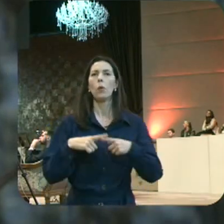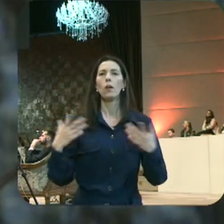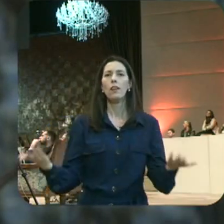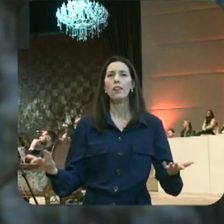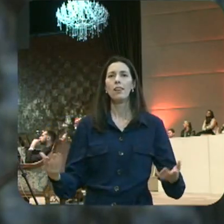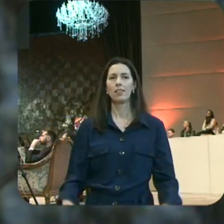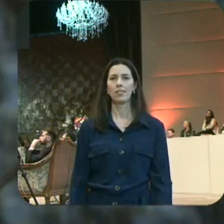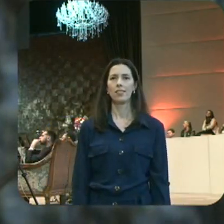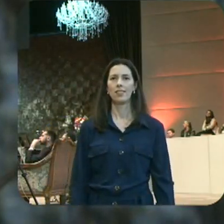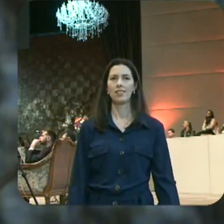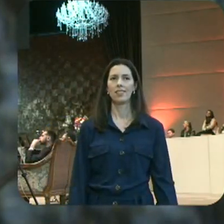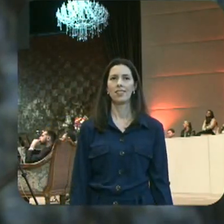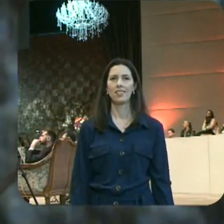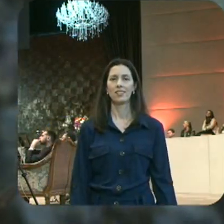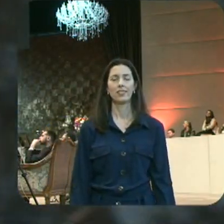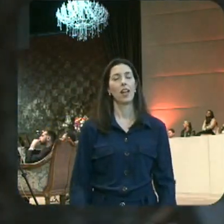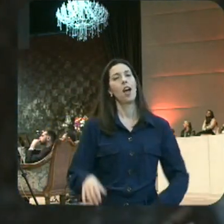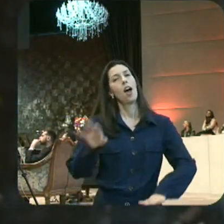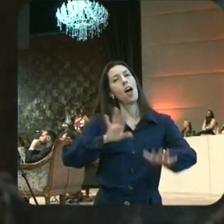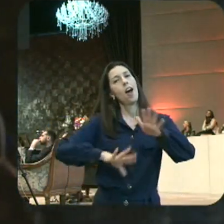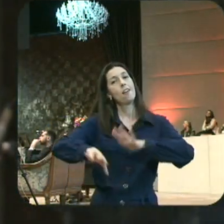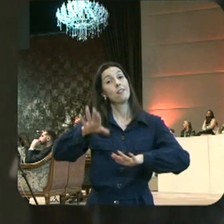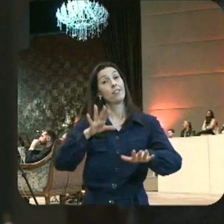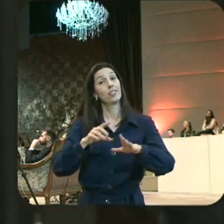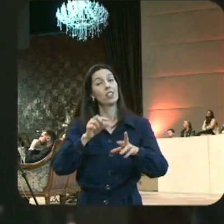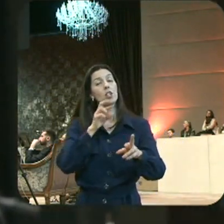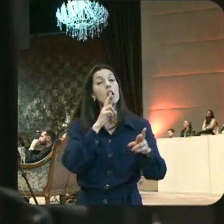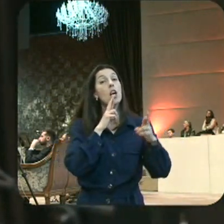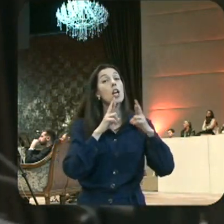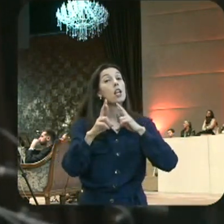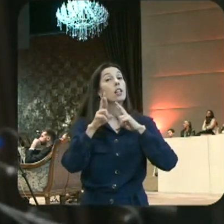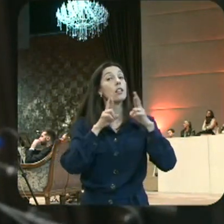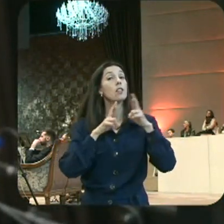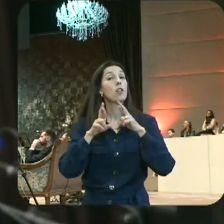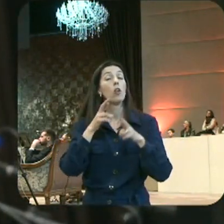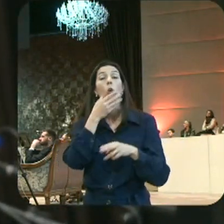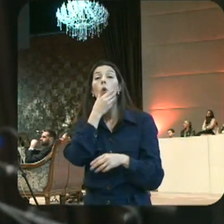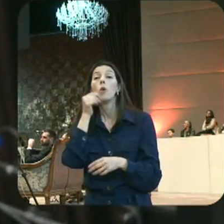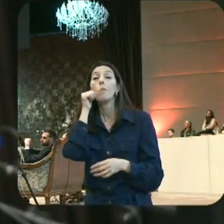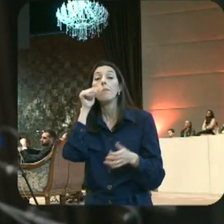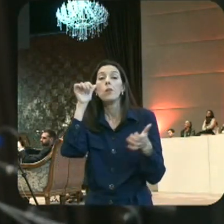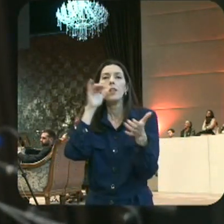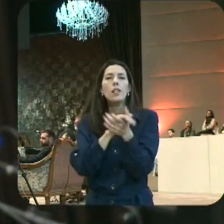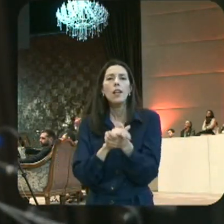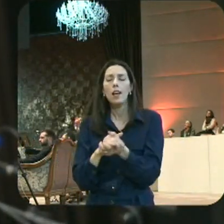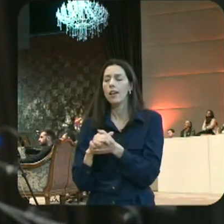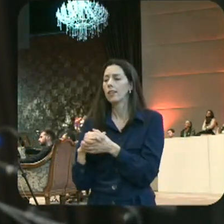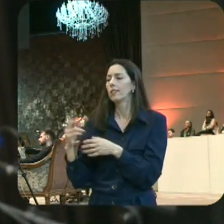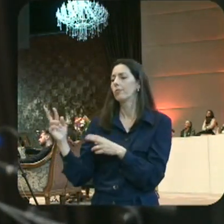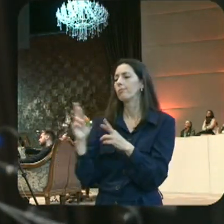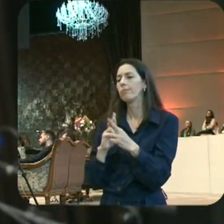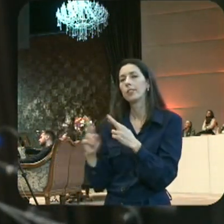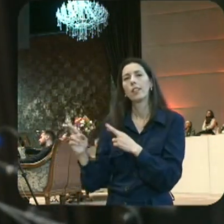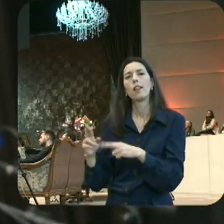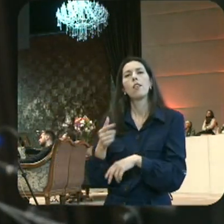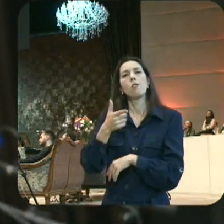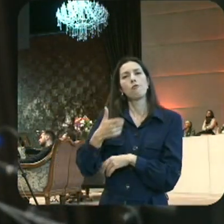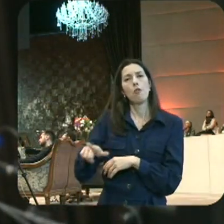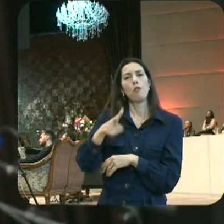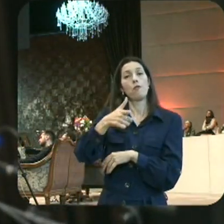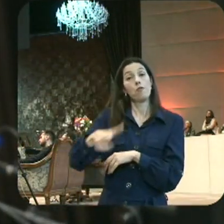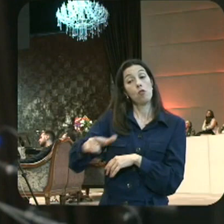Ou o que acontece num relacionamento conjugal, num relacionamento de afeto, onde essas coisas vão se repetindo